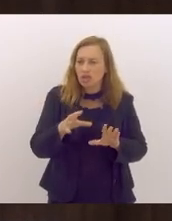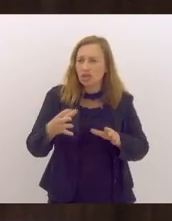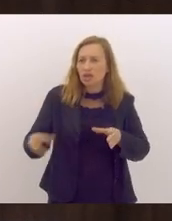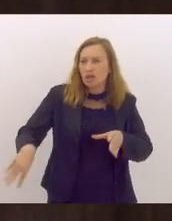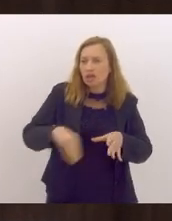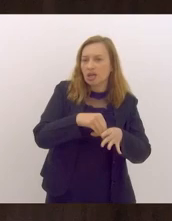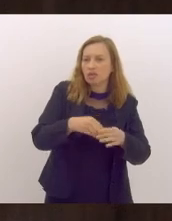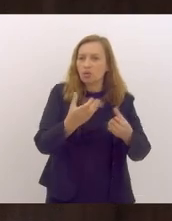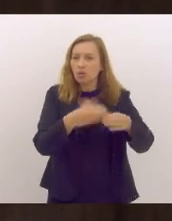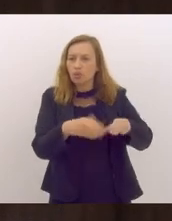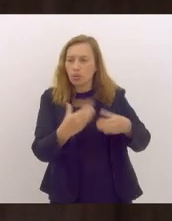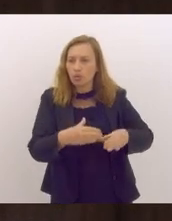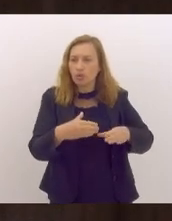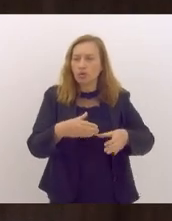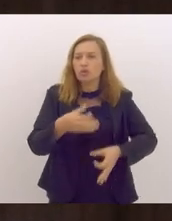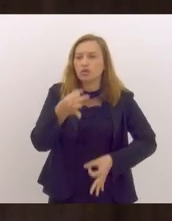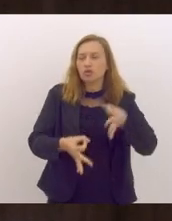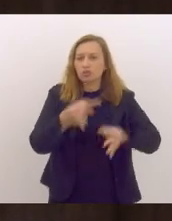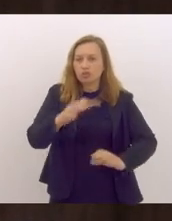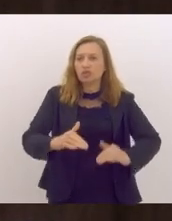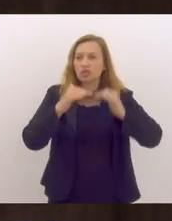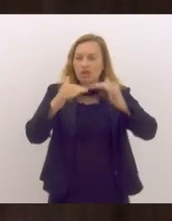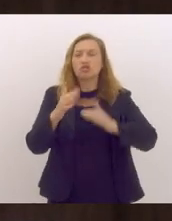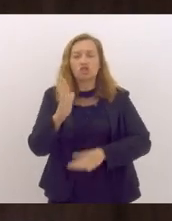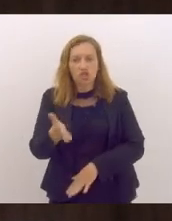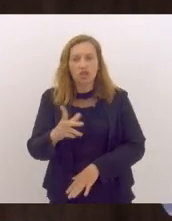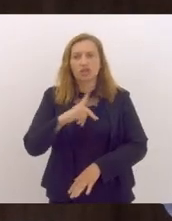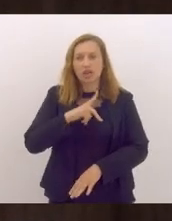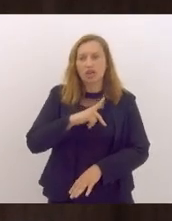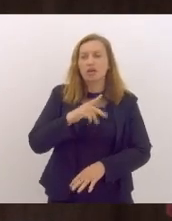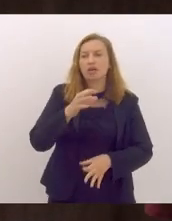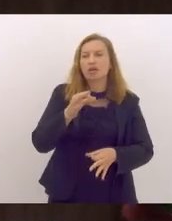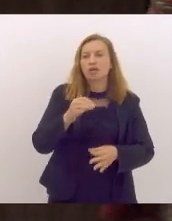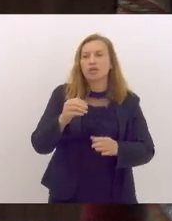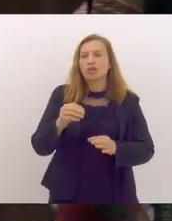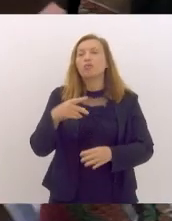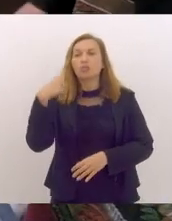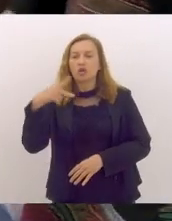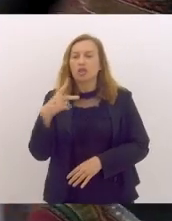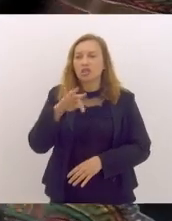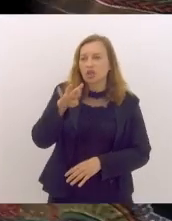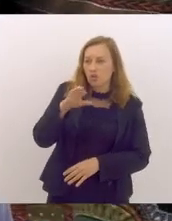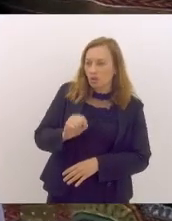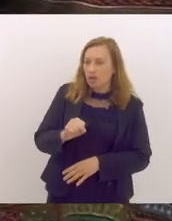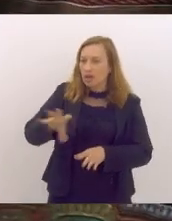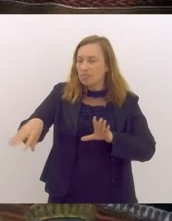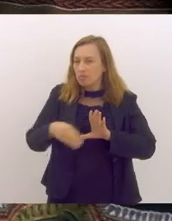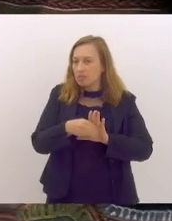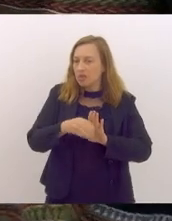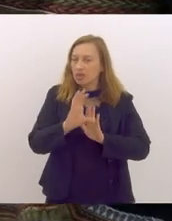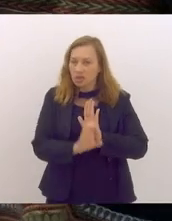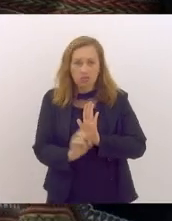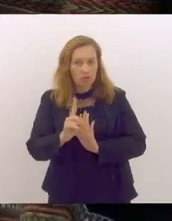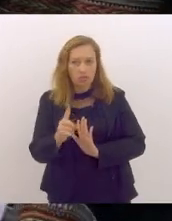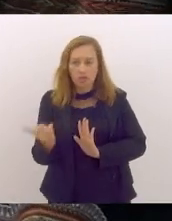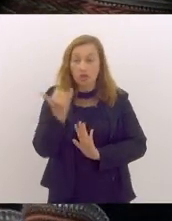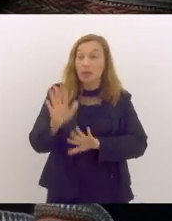público, o tribunal já pratica a política de cotas em todos os concursos, então a emenda, nesse caso, não seria necessária. Não,